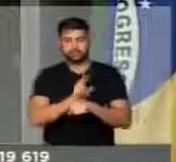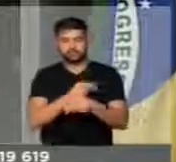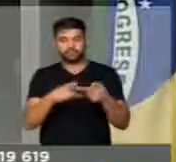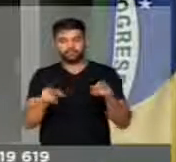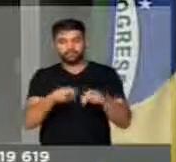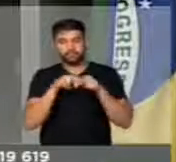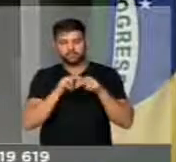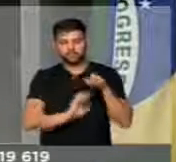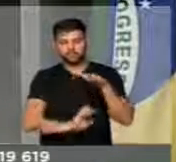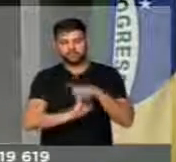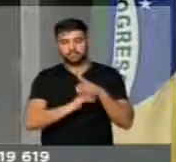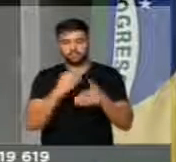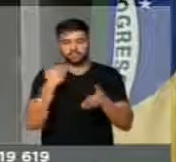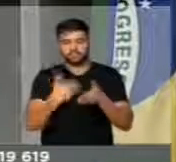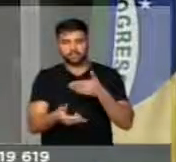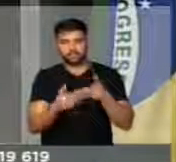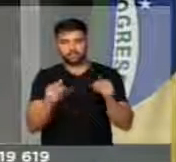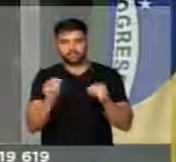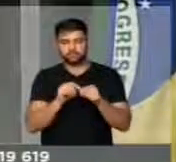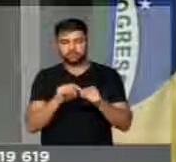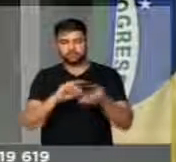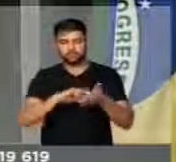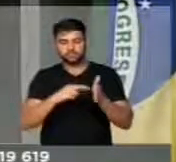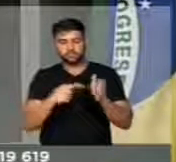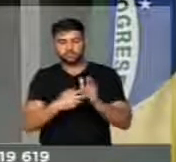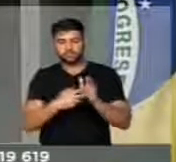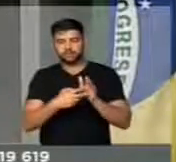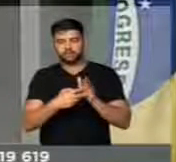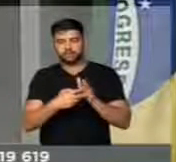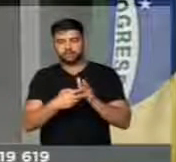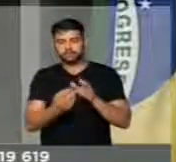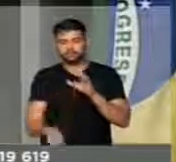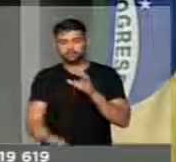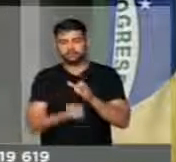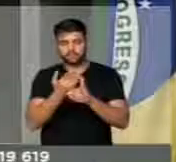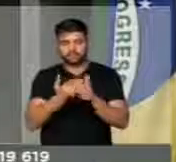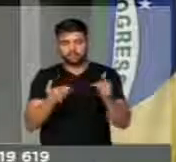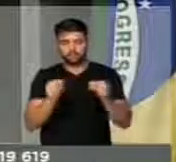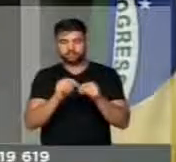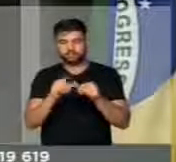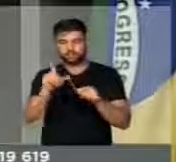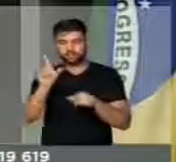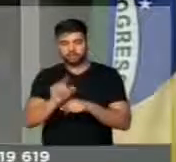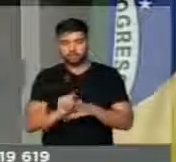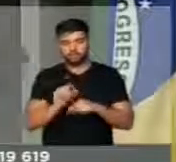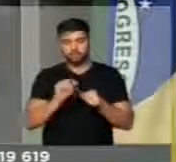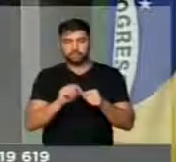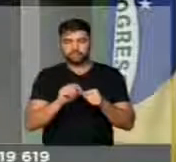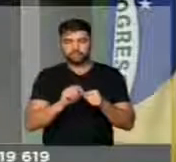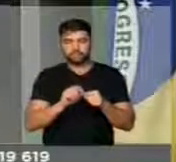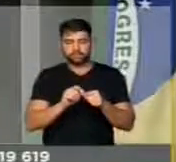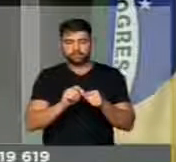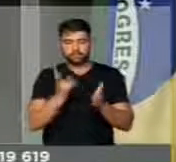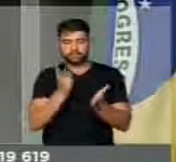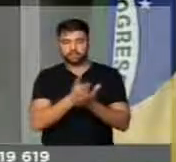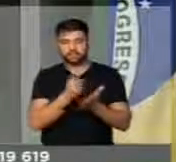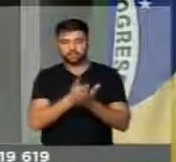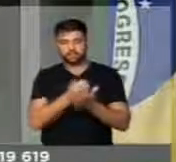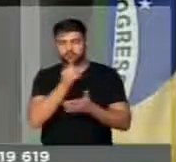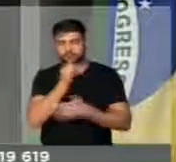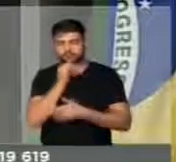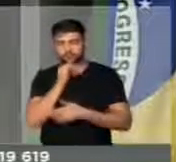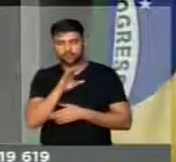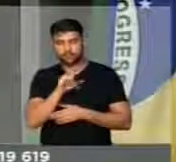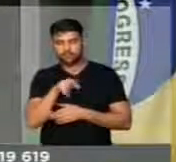e, portanto, a empresa perde o significado da sua criação. Daí a redução que fizemos, seguindo o exemplo